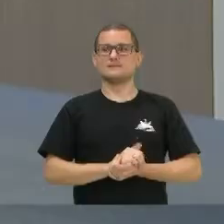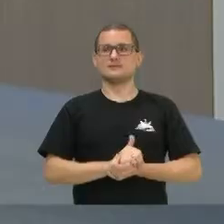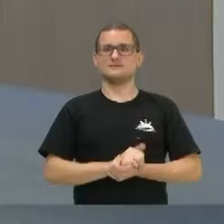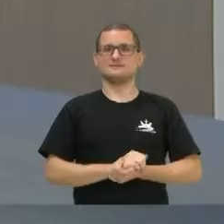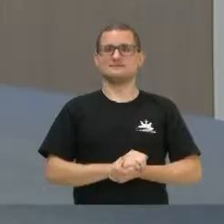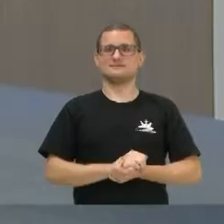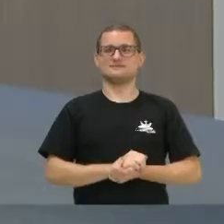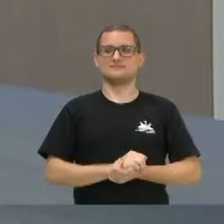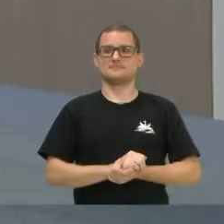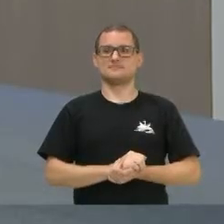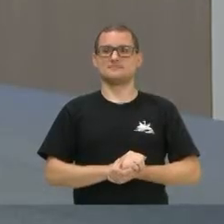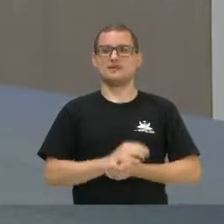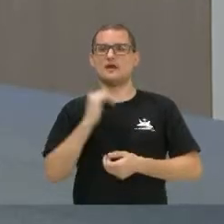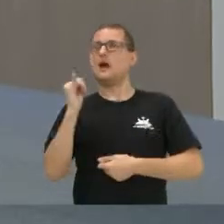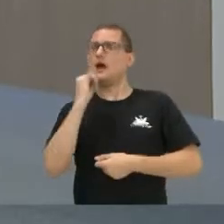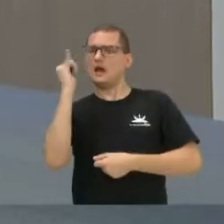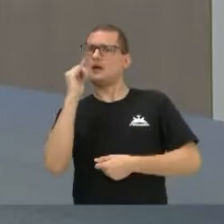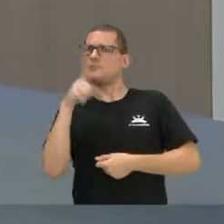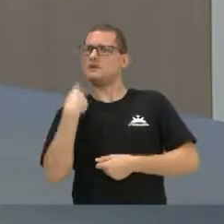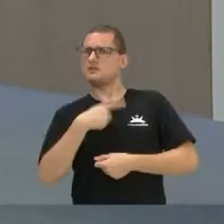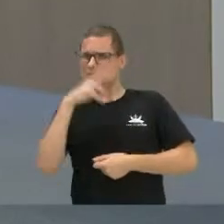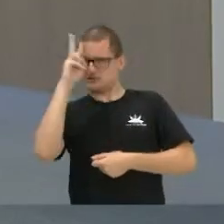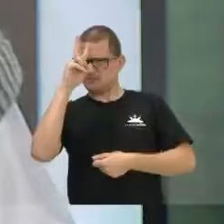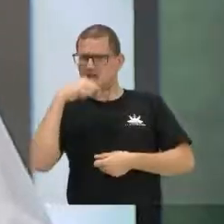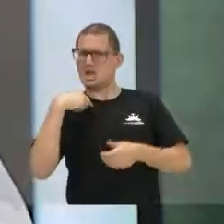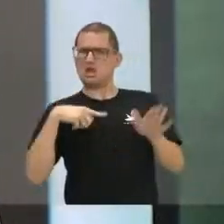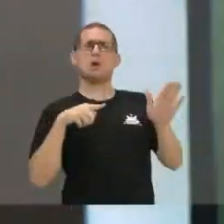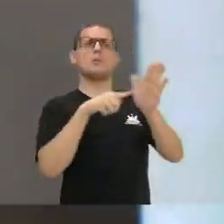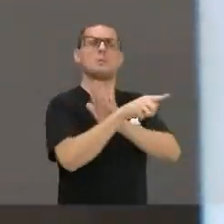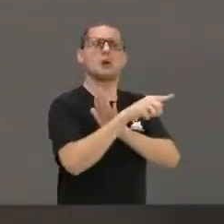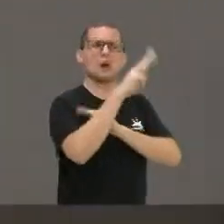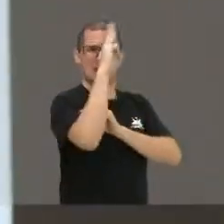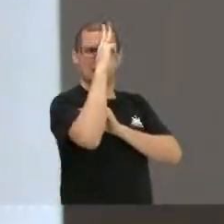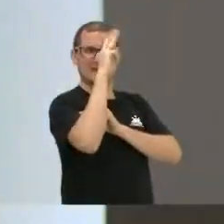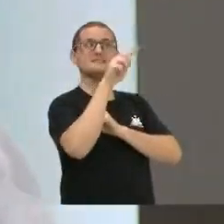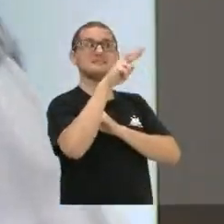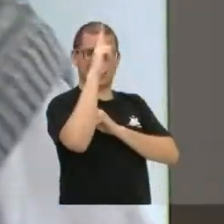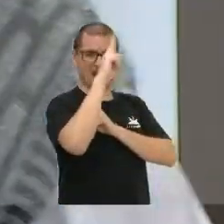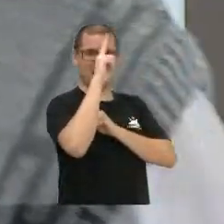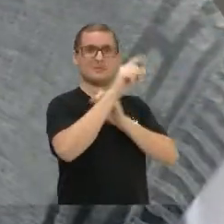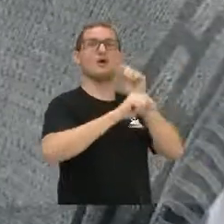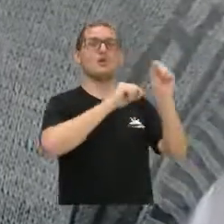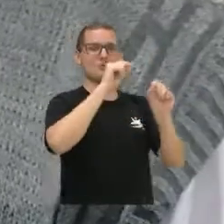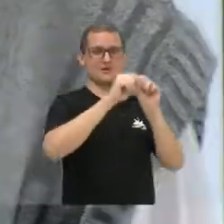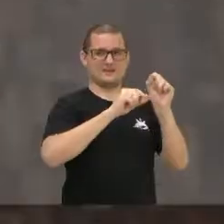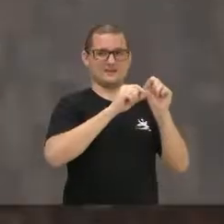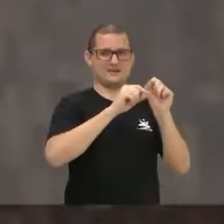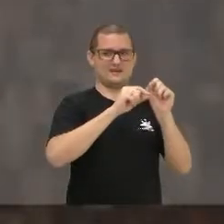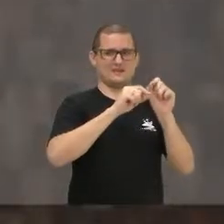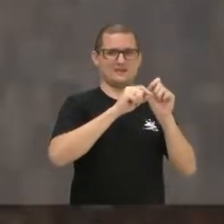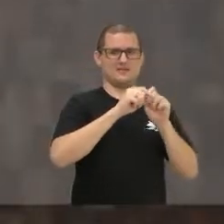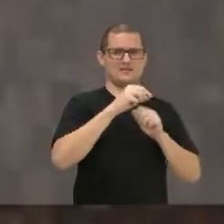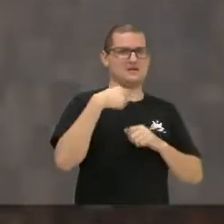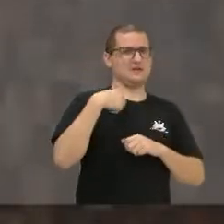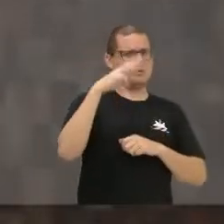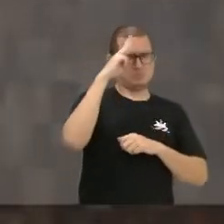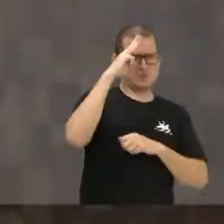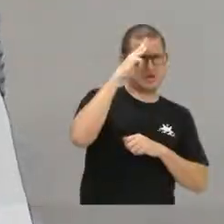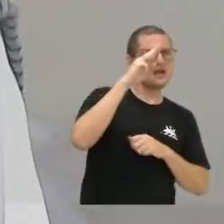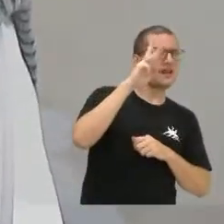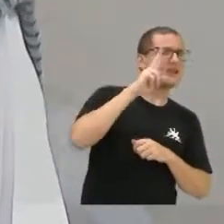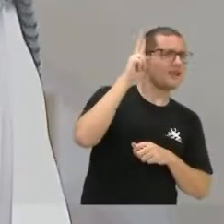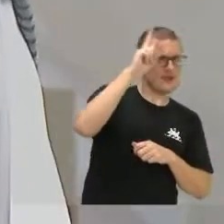importante para que eu fiz a pergunta propositadamente ele também não estava bem recordado e eu também